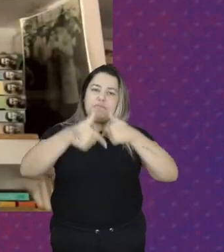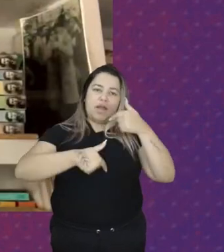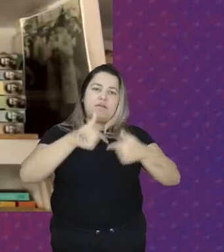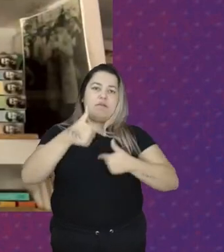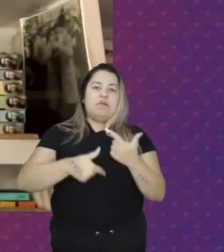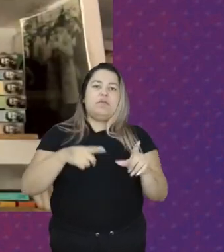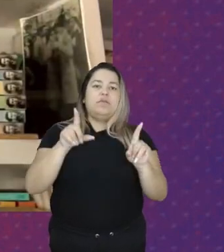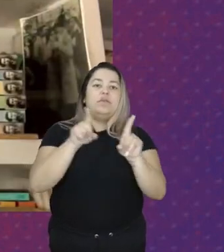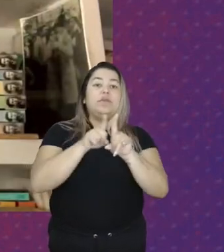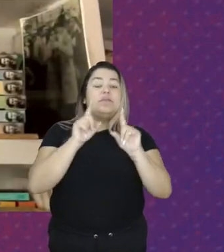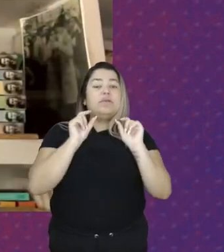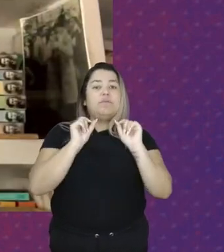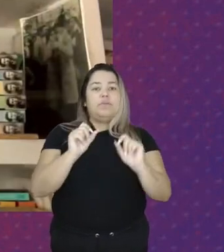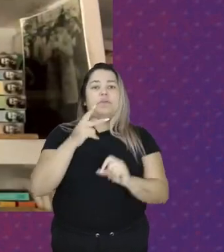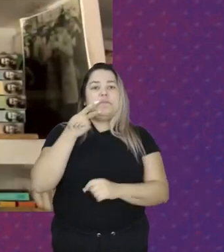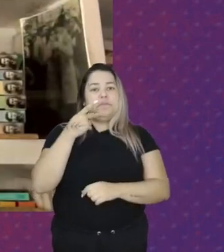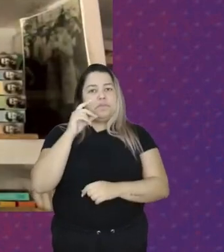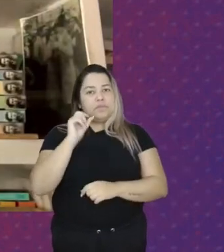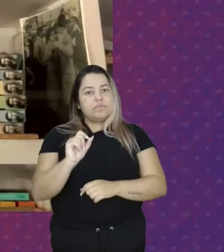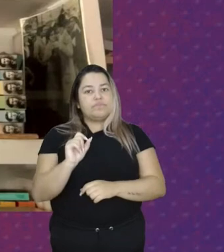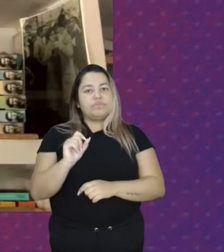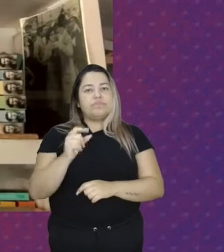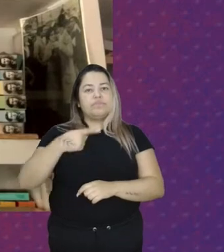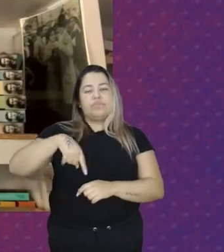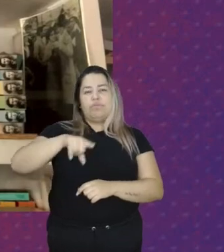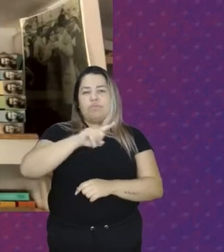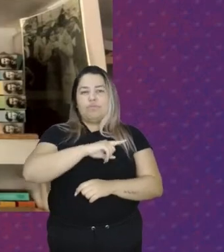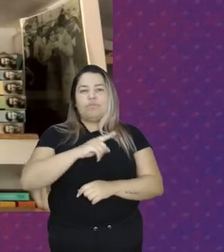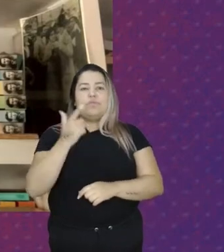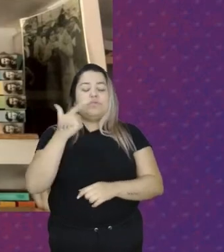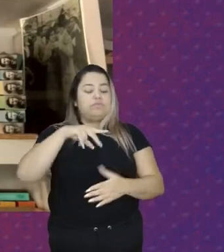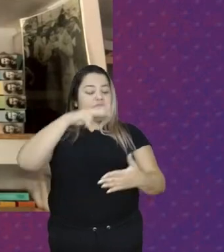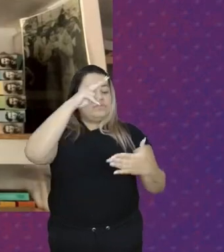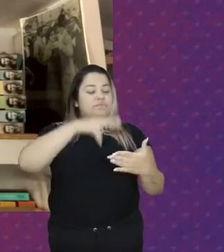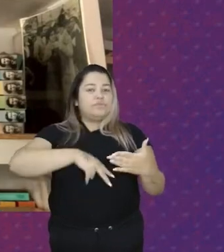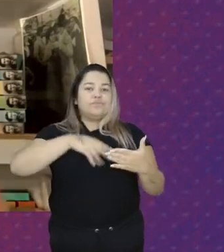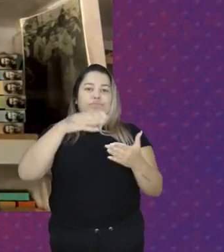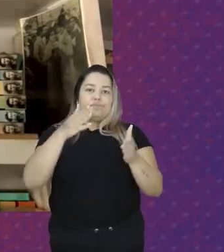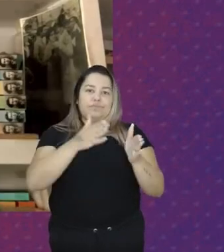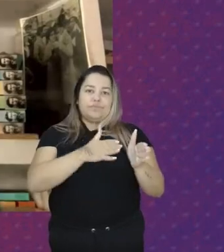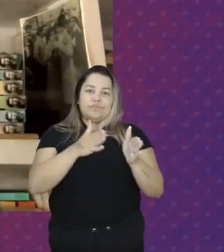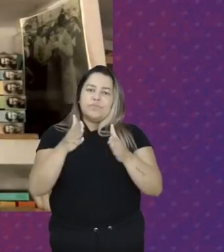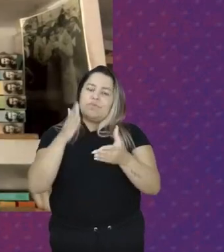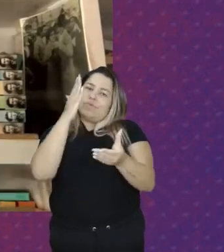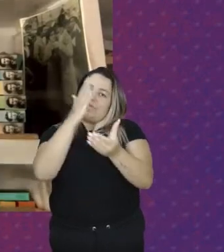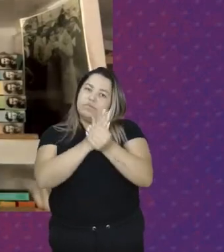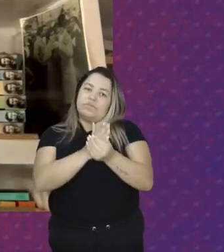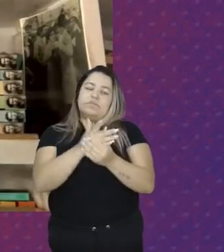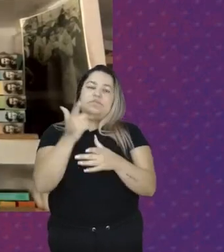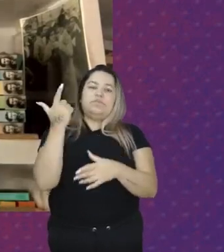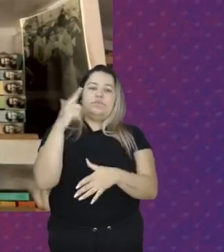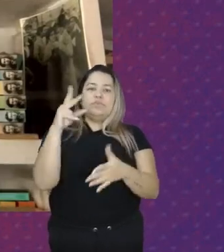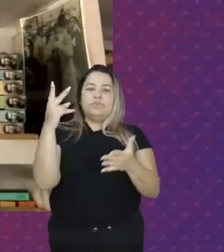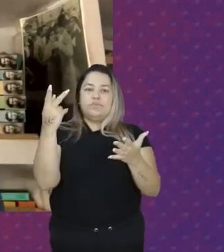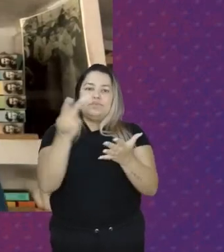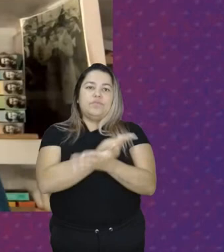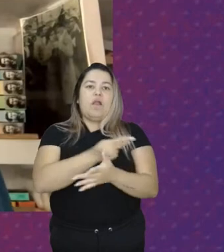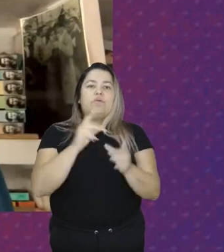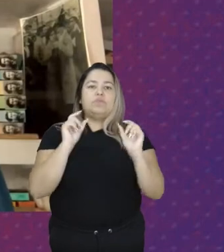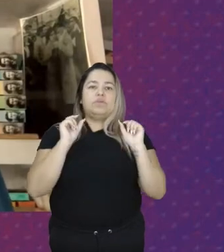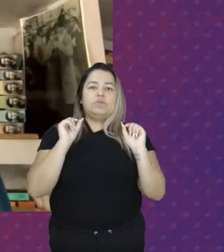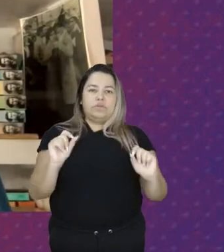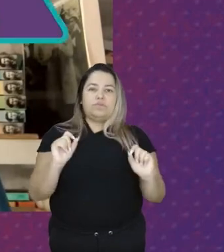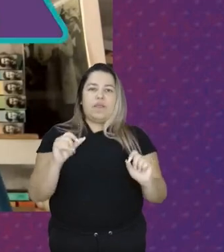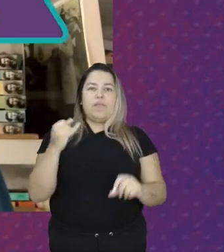E para isso é muito importante que a gente consiga ler os processos, entender o que está acontecendo. Então,